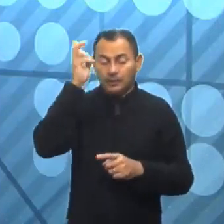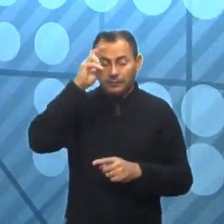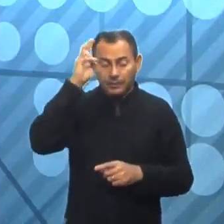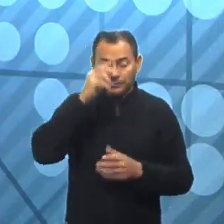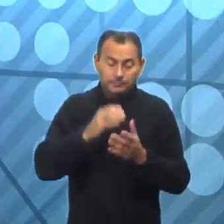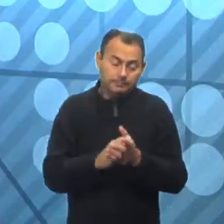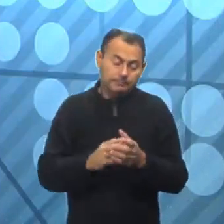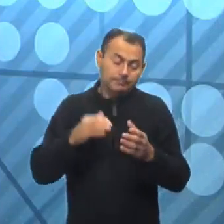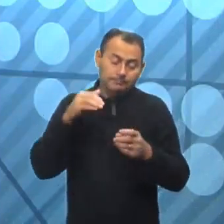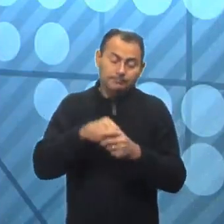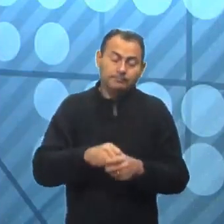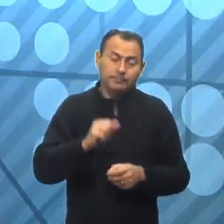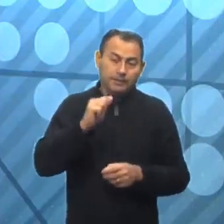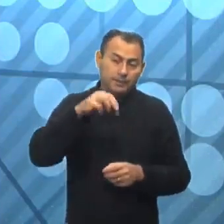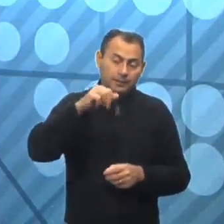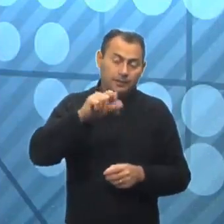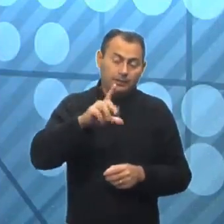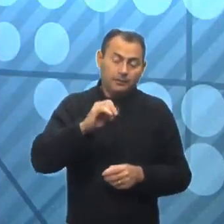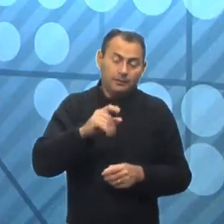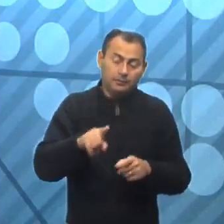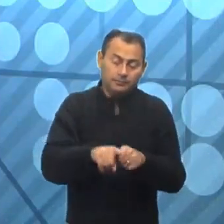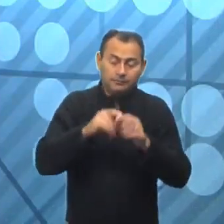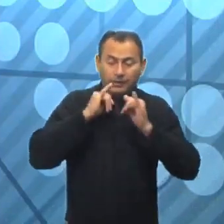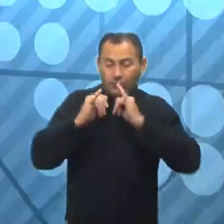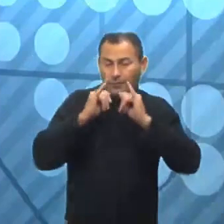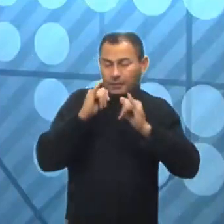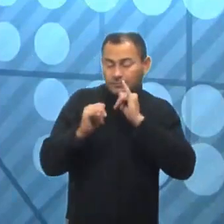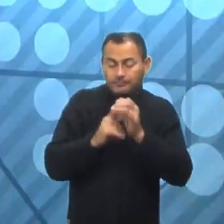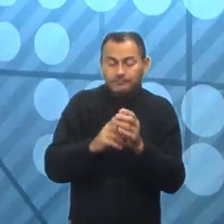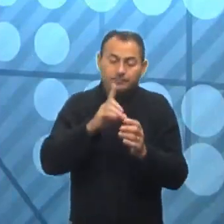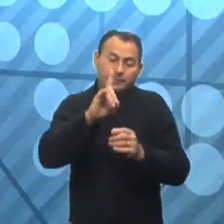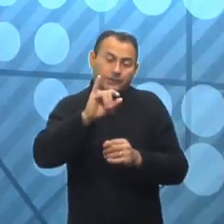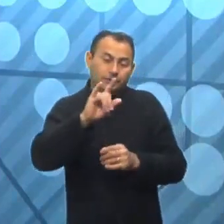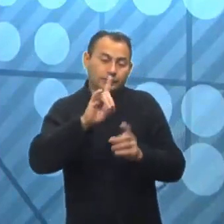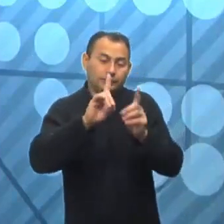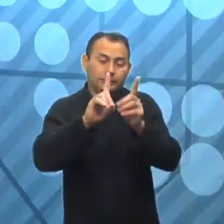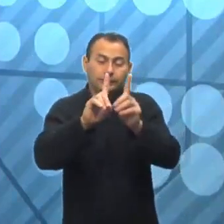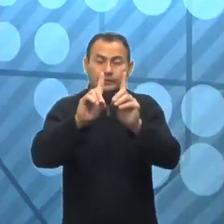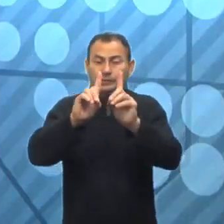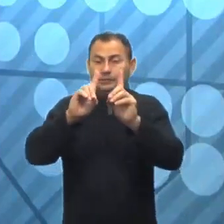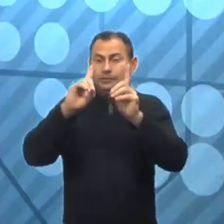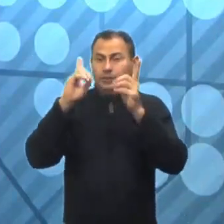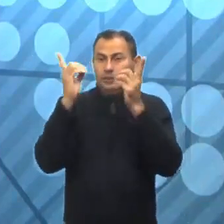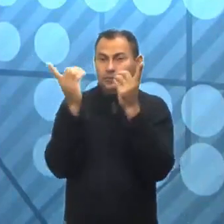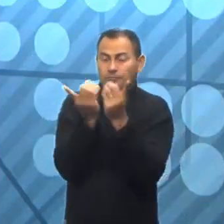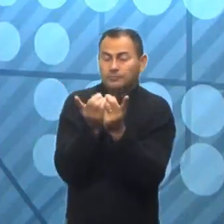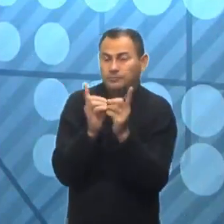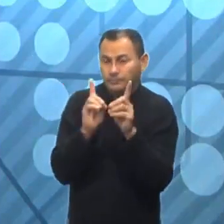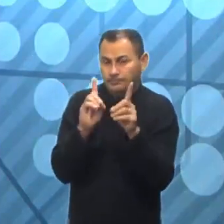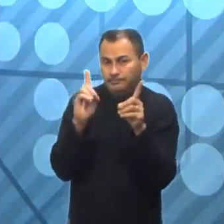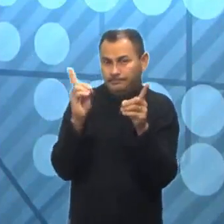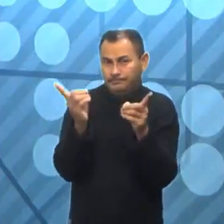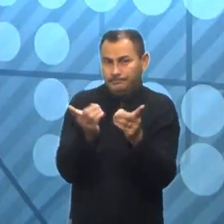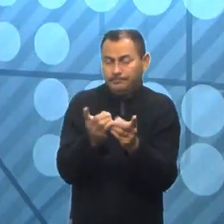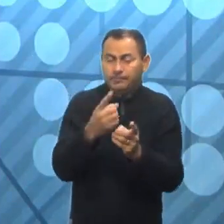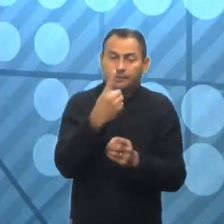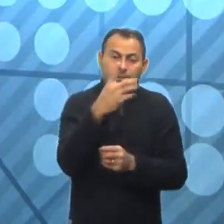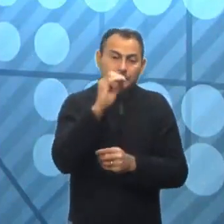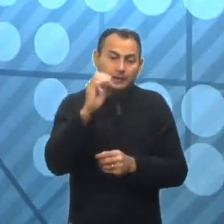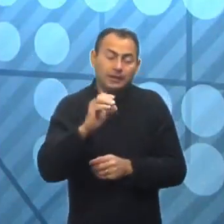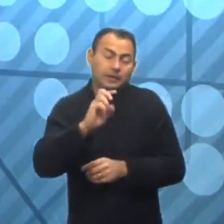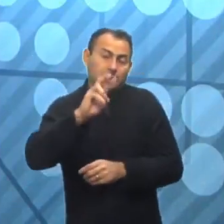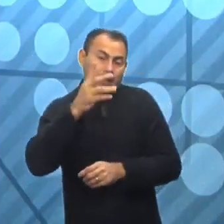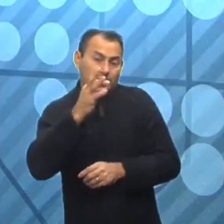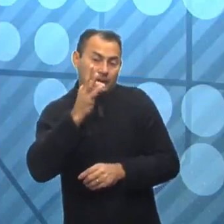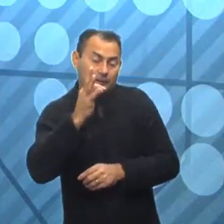que a portadora é analógica e a informação que é digital. Você viu ali que a gente setou uma portadora de 100 Hz, ou